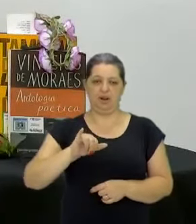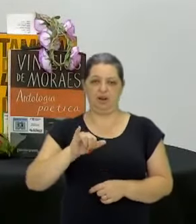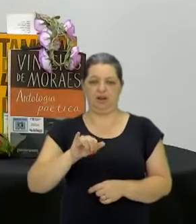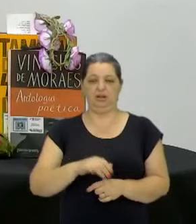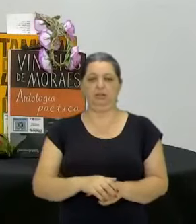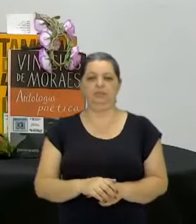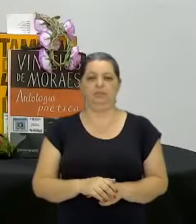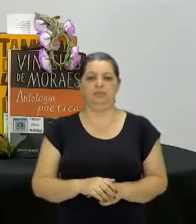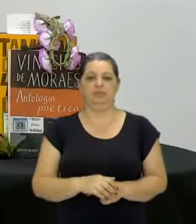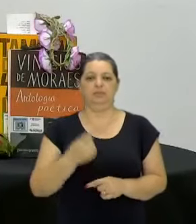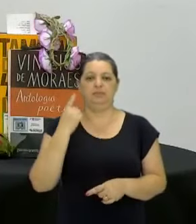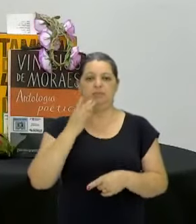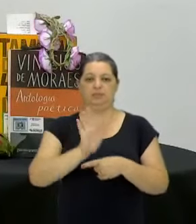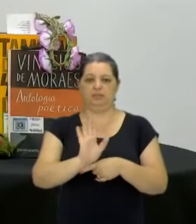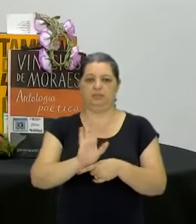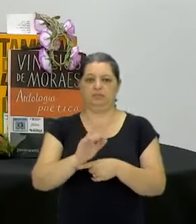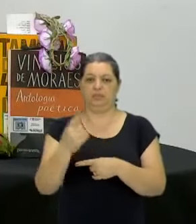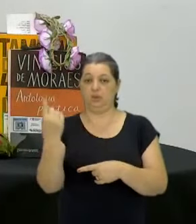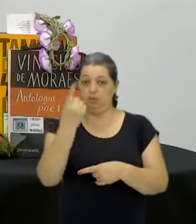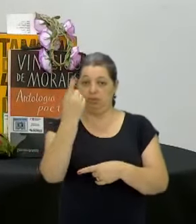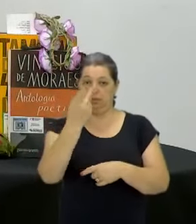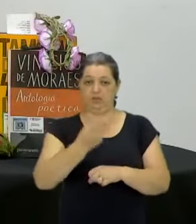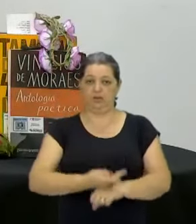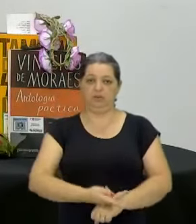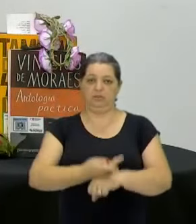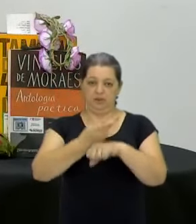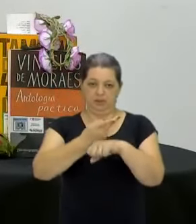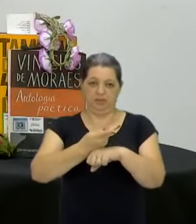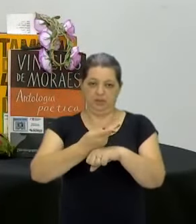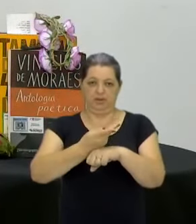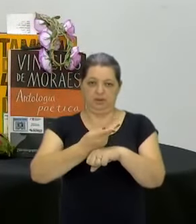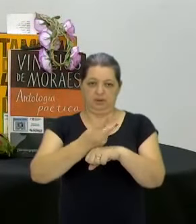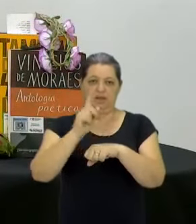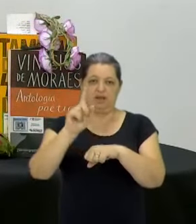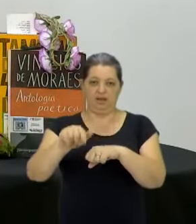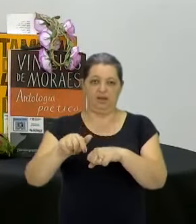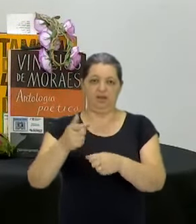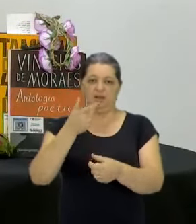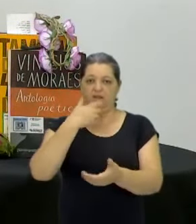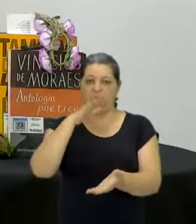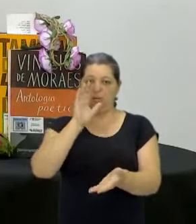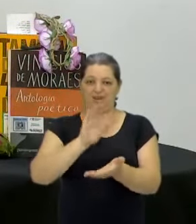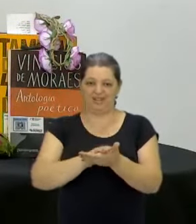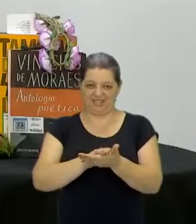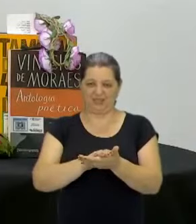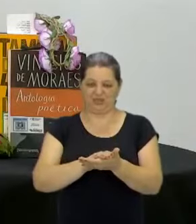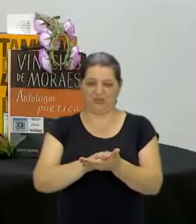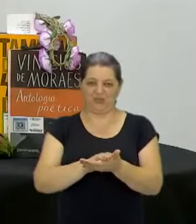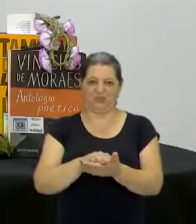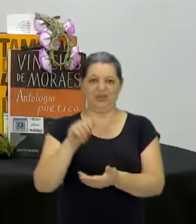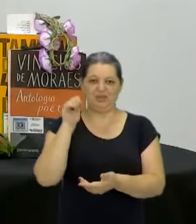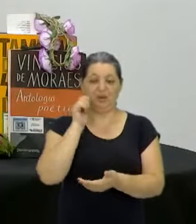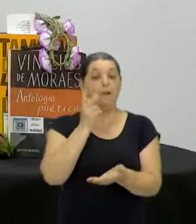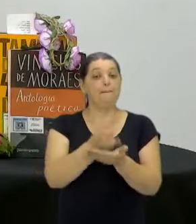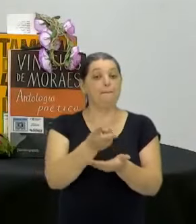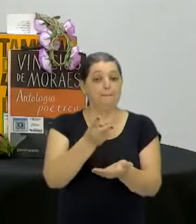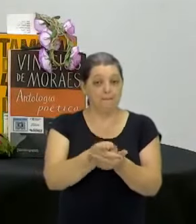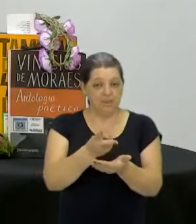pode observar que o primeiro prêmio quem recebe é o marido dela. Né? Mesmo ali ela